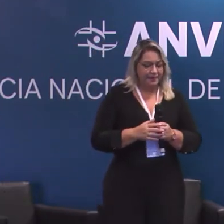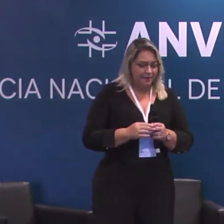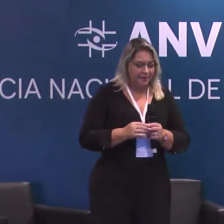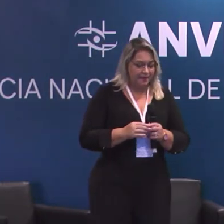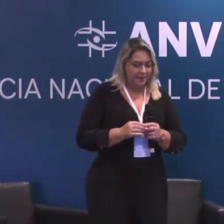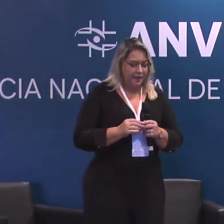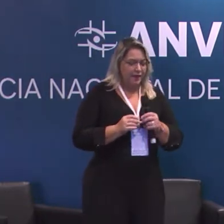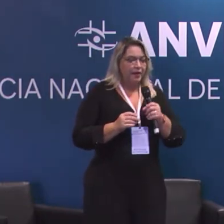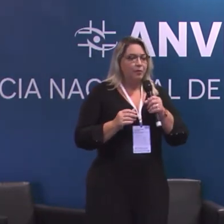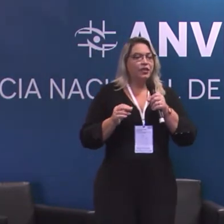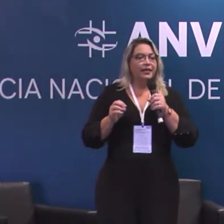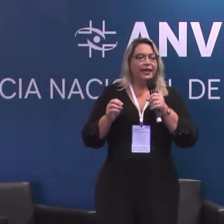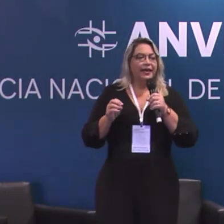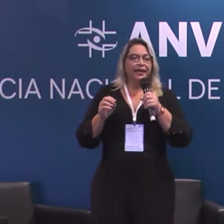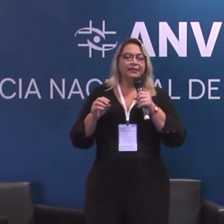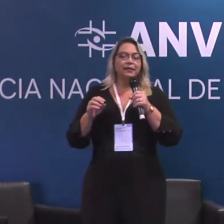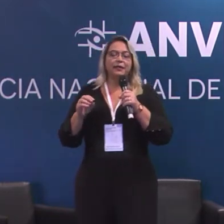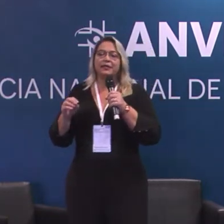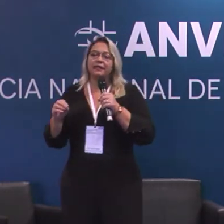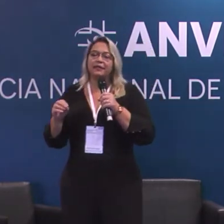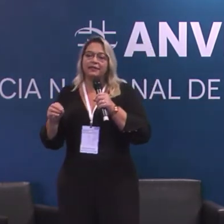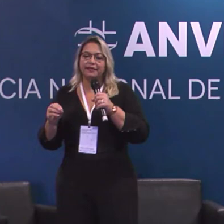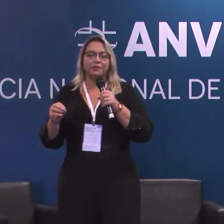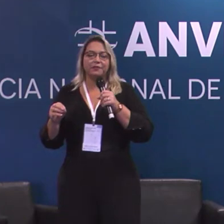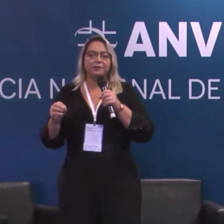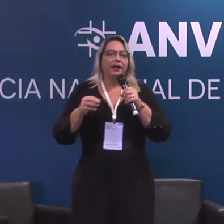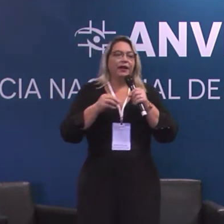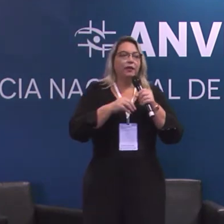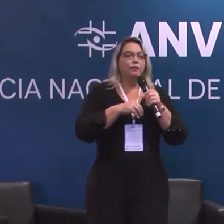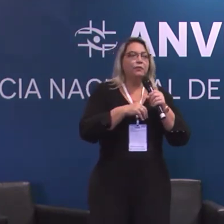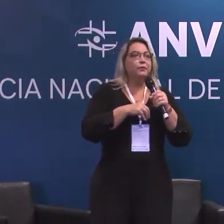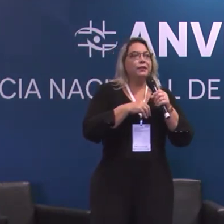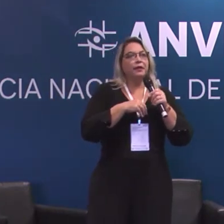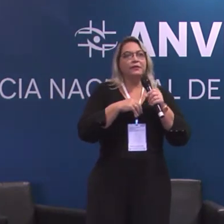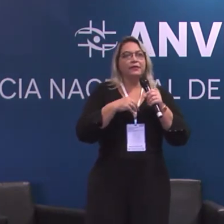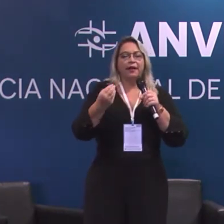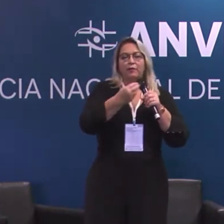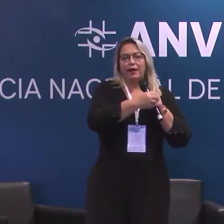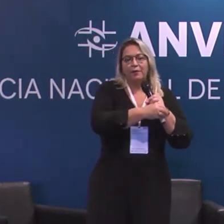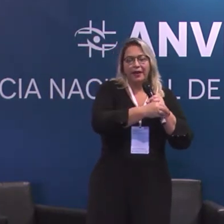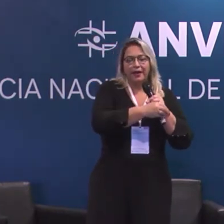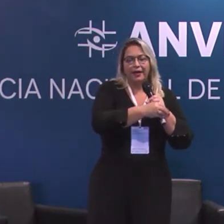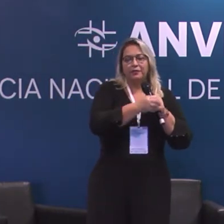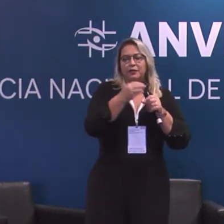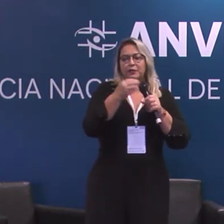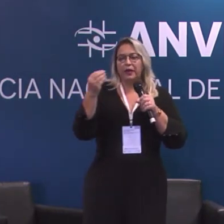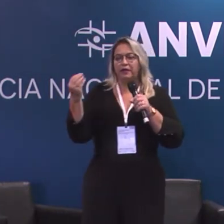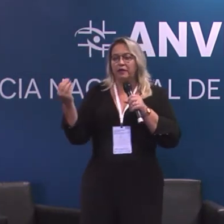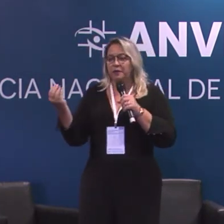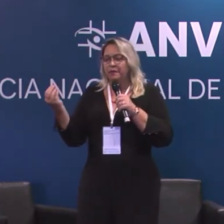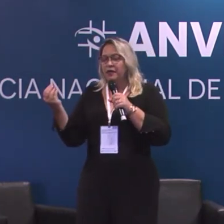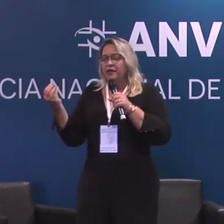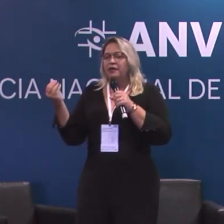Bom, gente, essa apresentação é digamos assim, uma retrospectiva